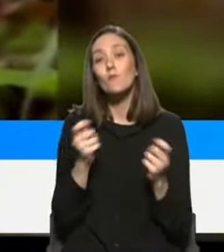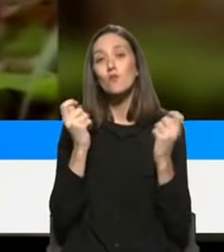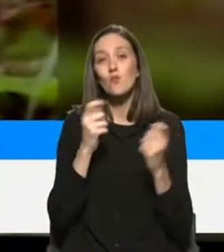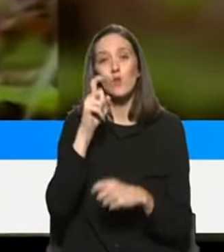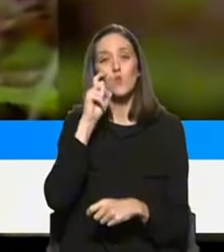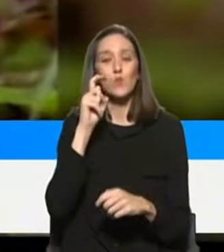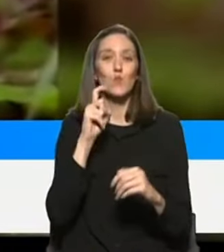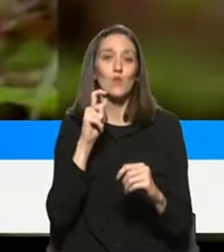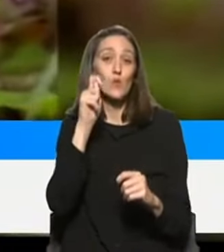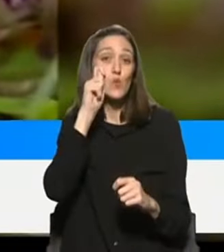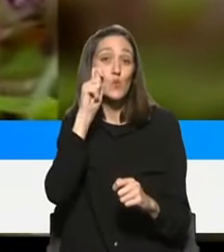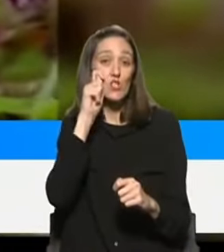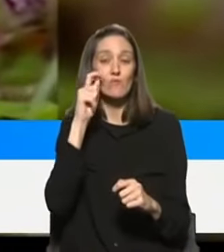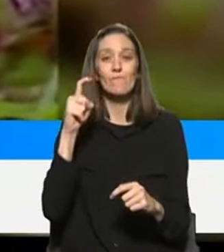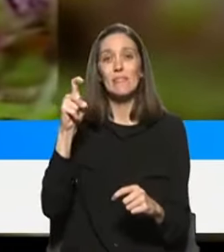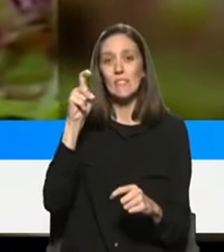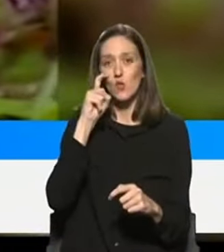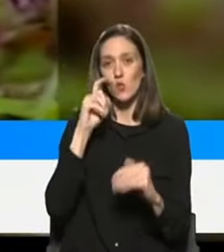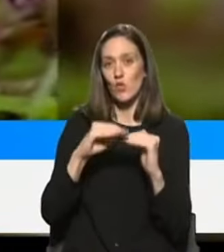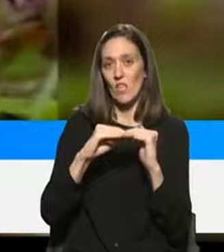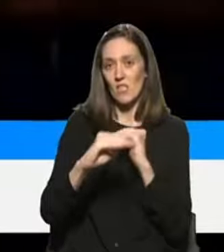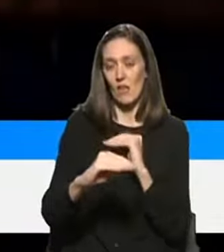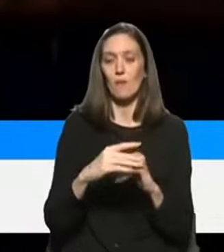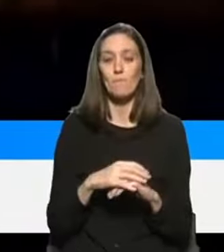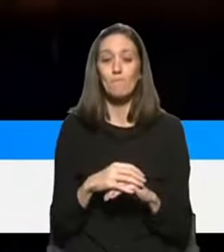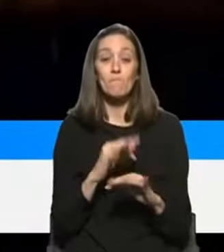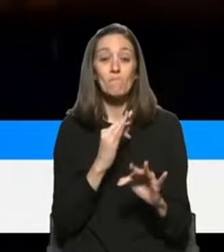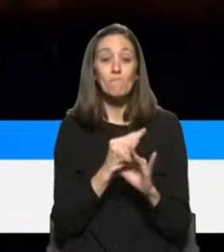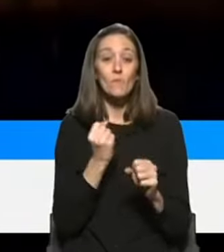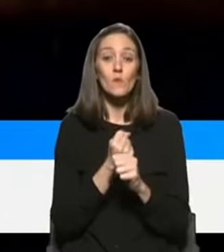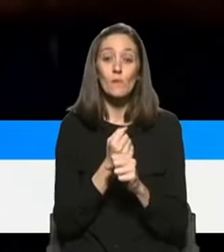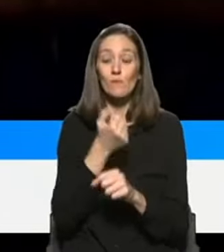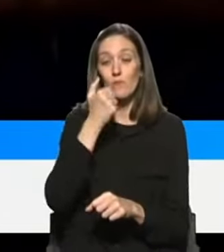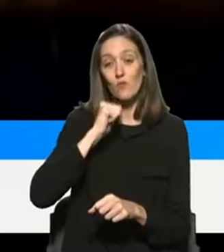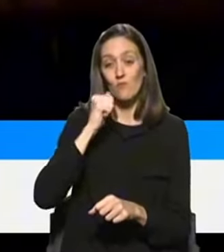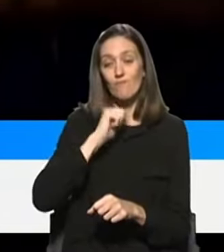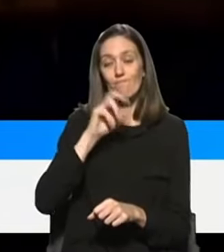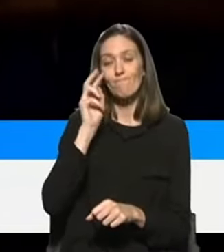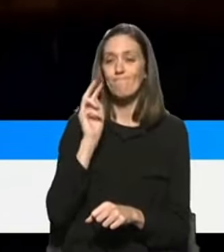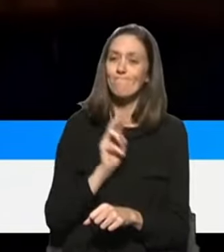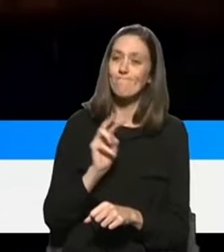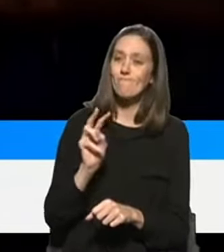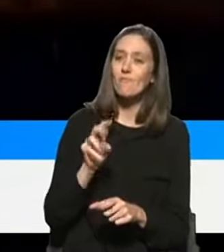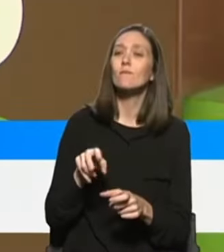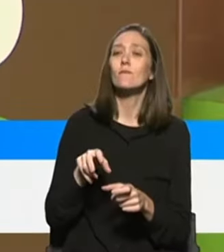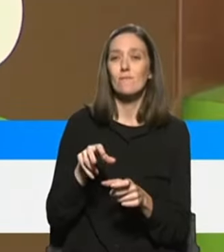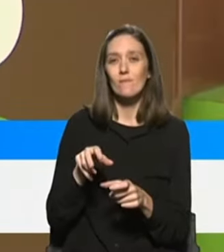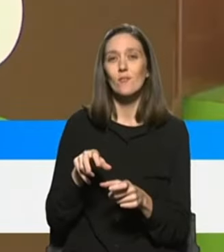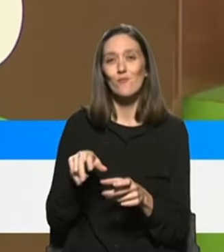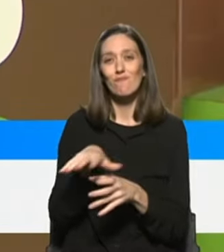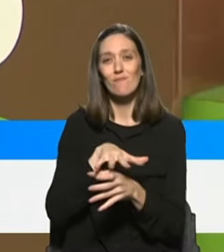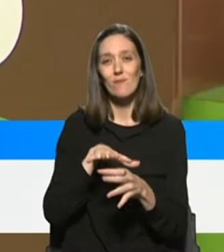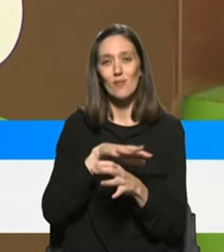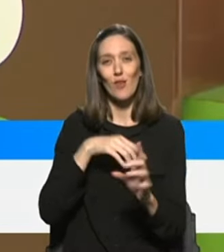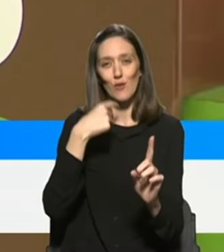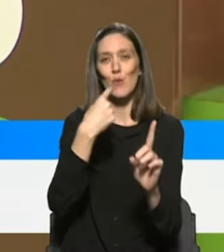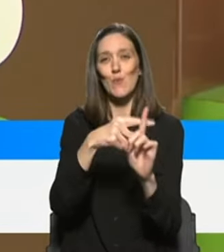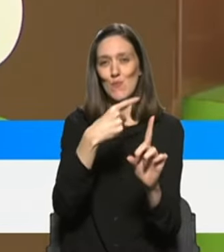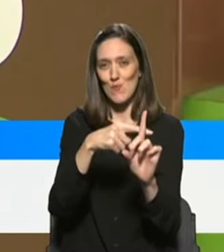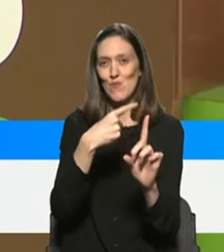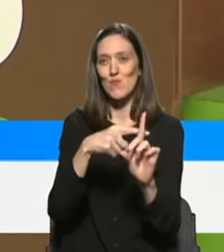sustentável. Na cerimónia, o trabalho dos Açores foi visto como um caso de sucesso na